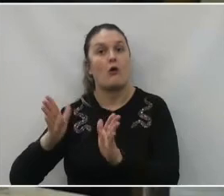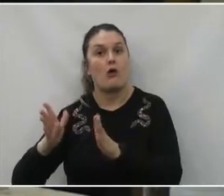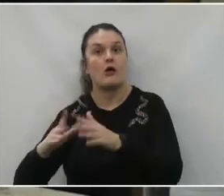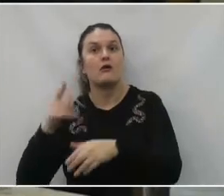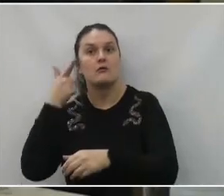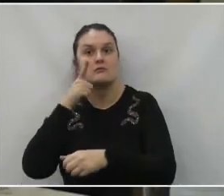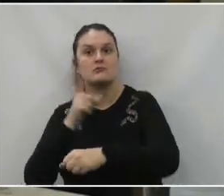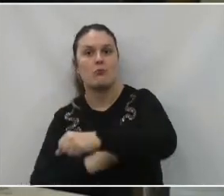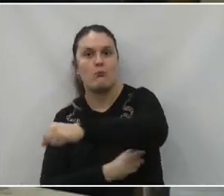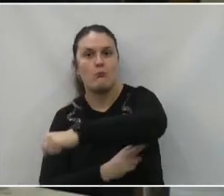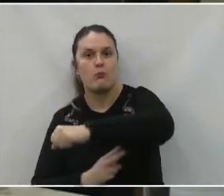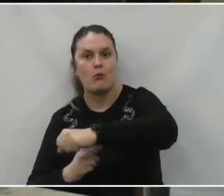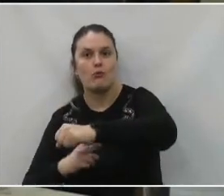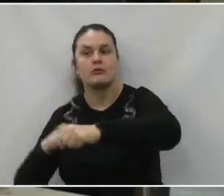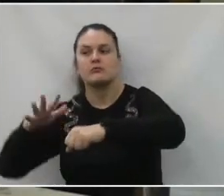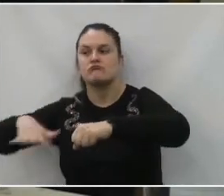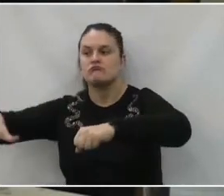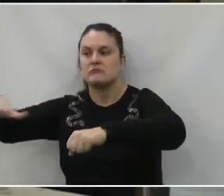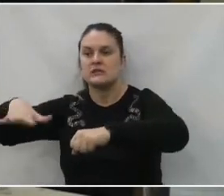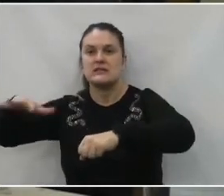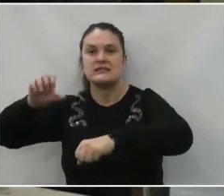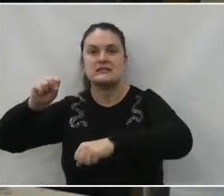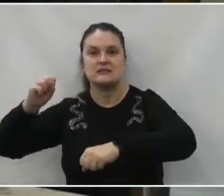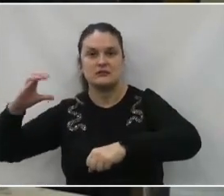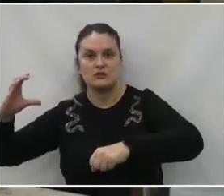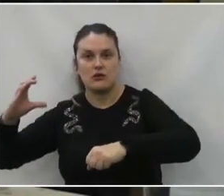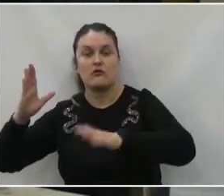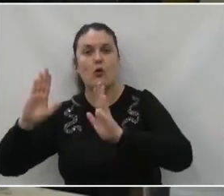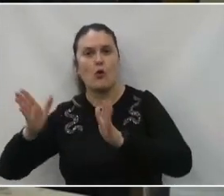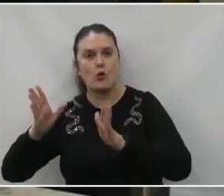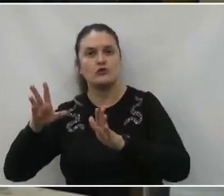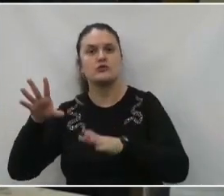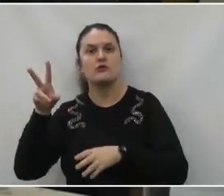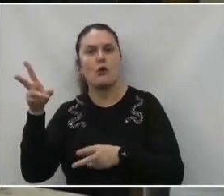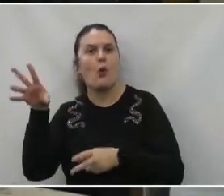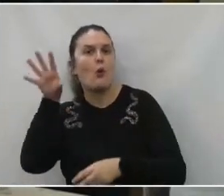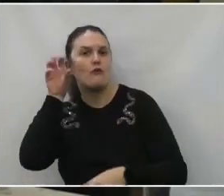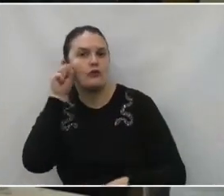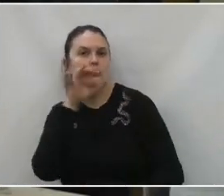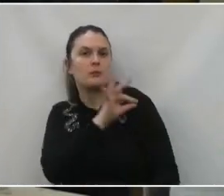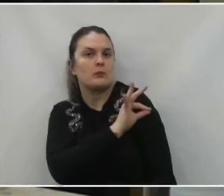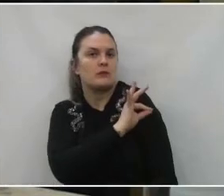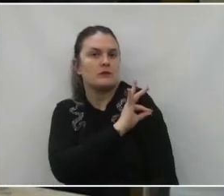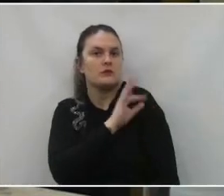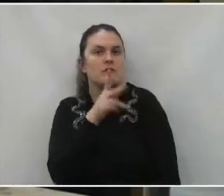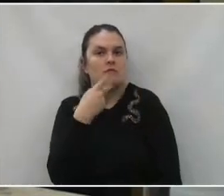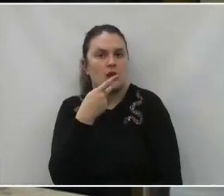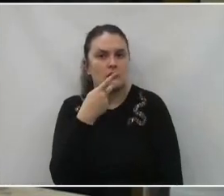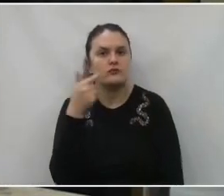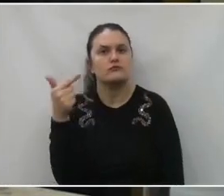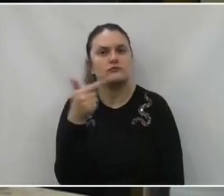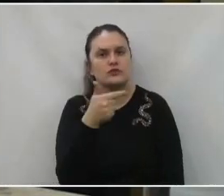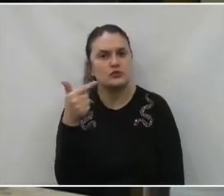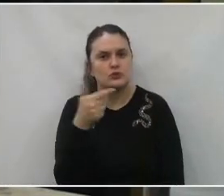São Cristóvão, e assim como hoje nós vimos ainda o prefeito mencionando aqui, das 22 novos trechos